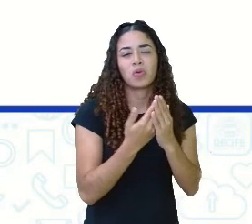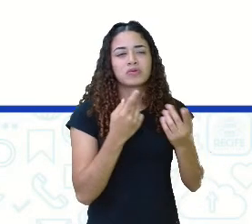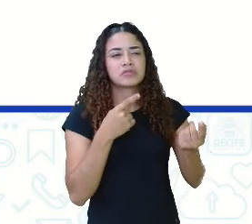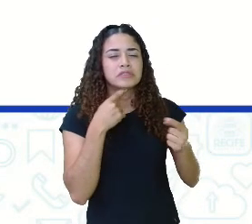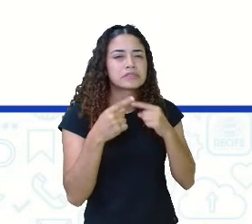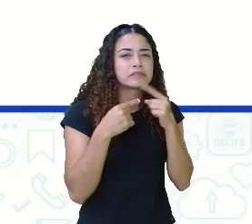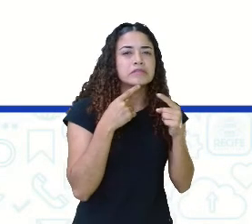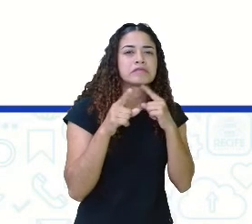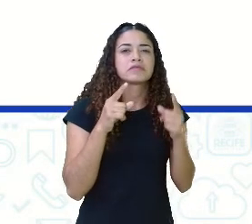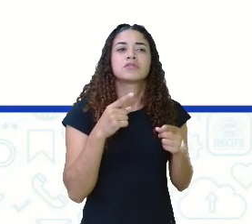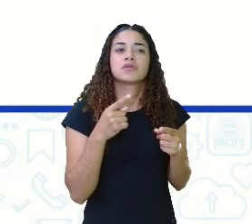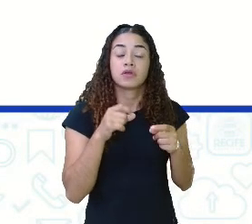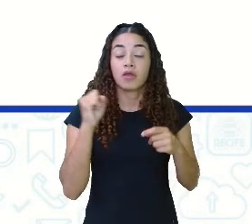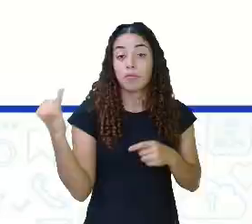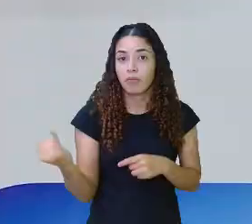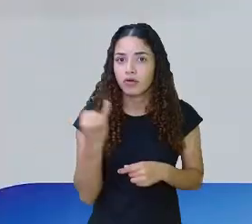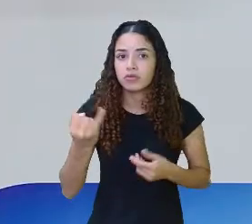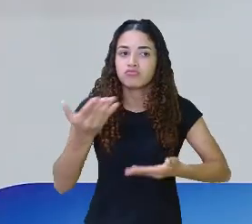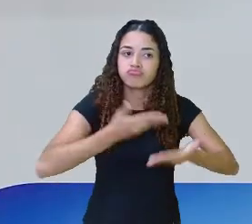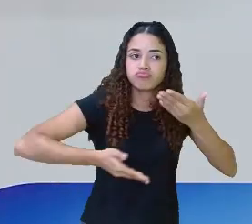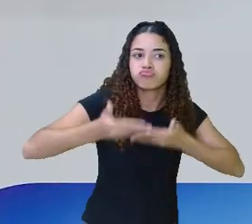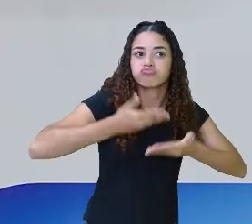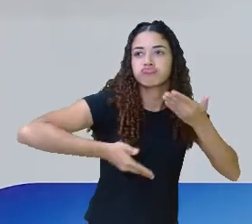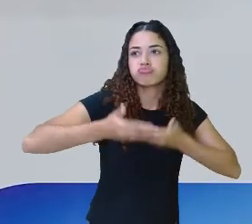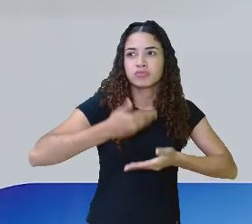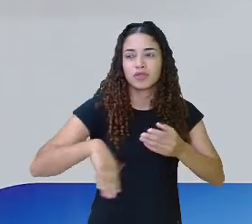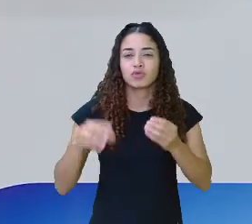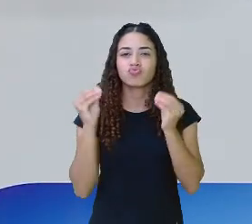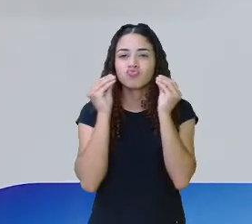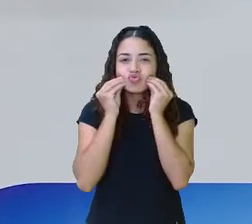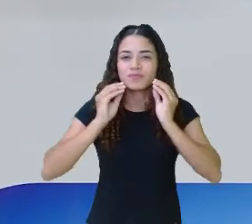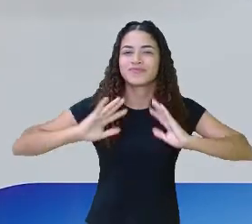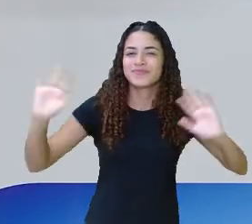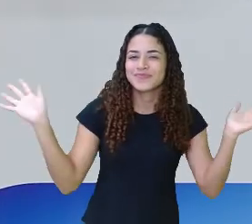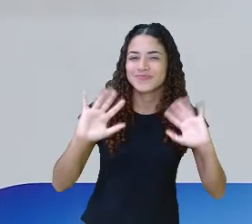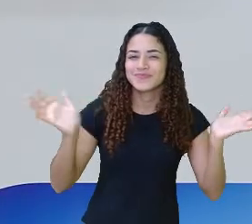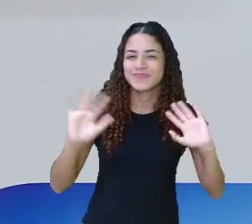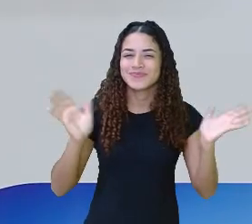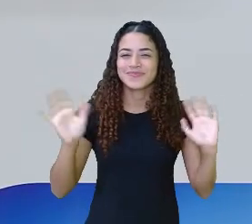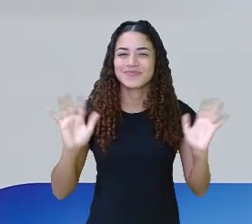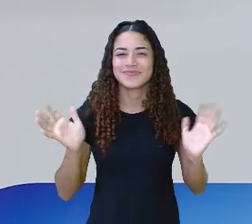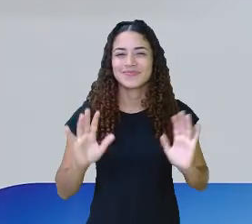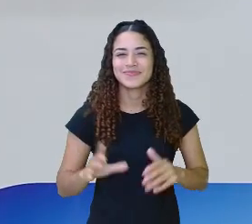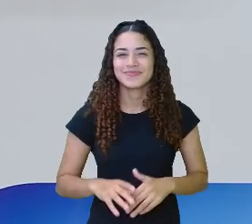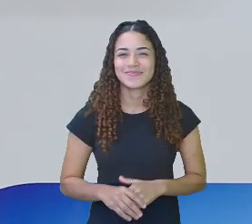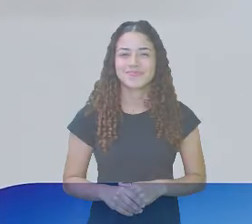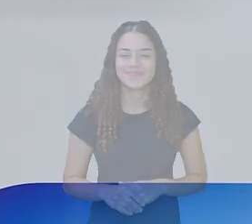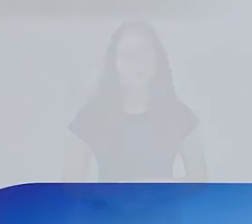dúvidas. É importante essa interação de vocês com eles. Um beijo, até a próxima aula. Tchau, tchau.